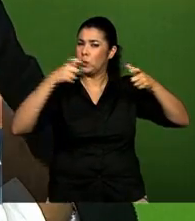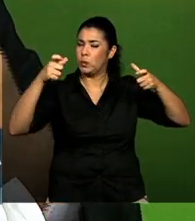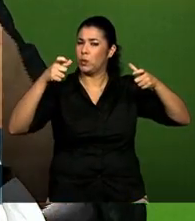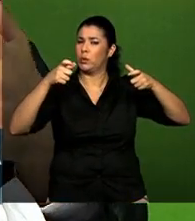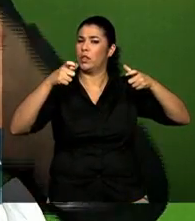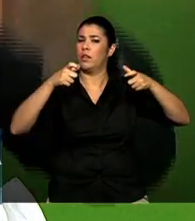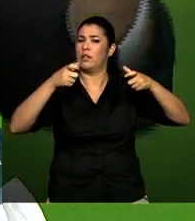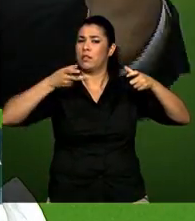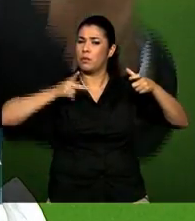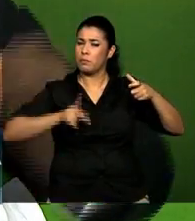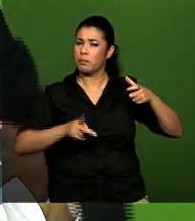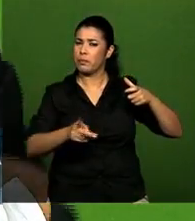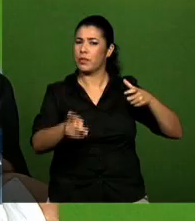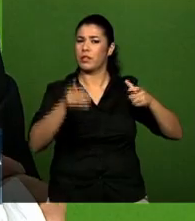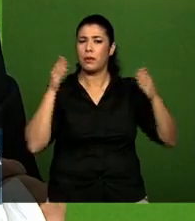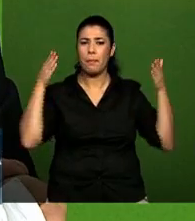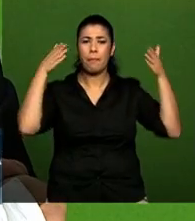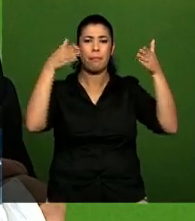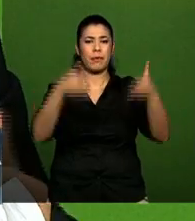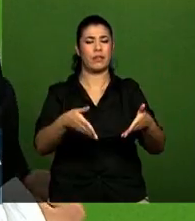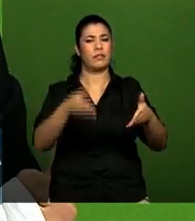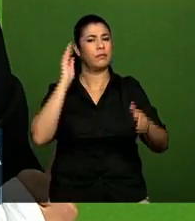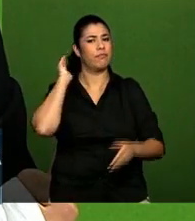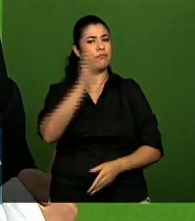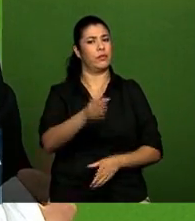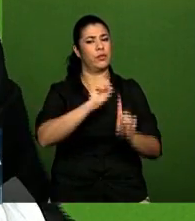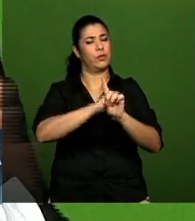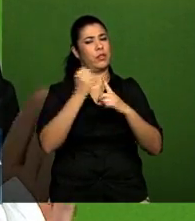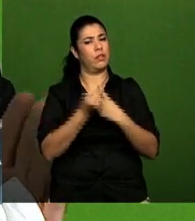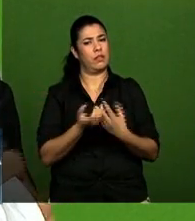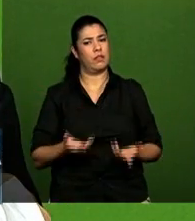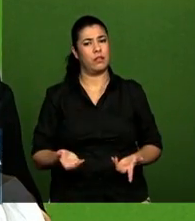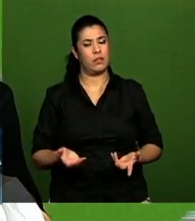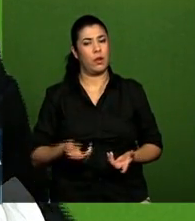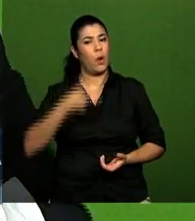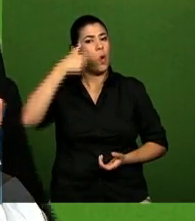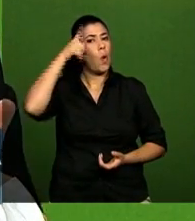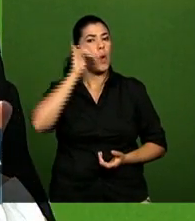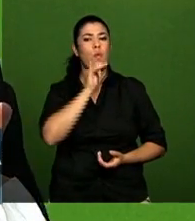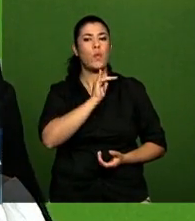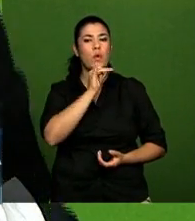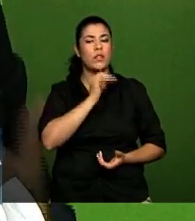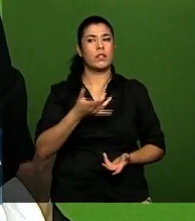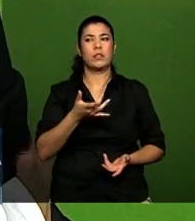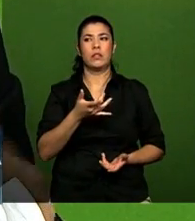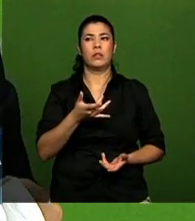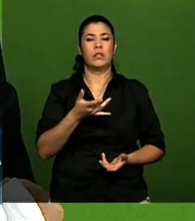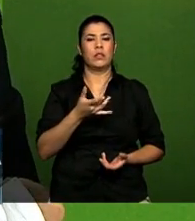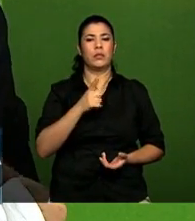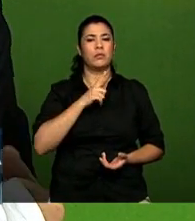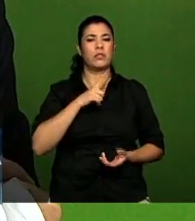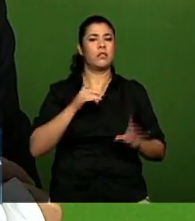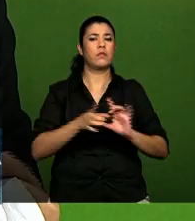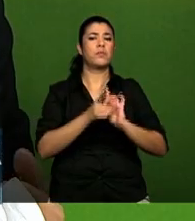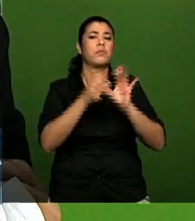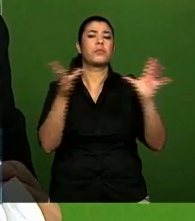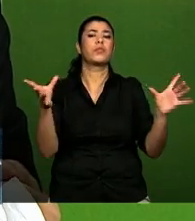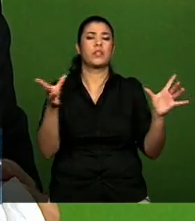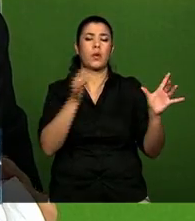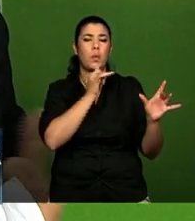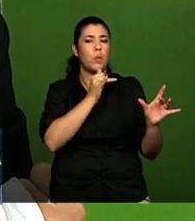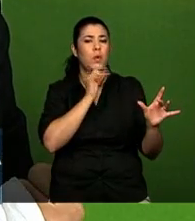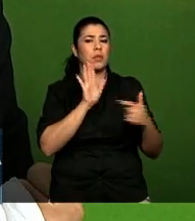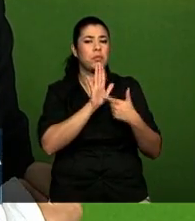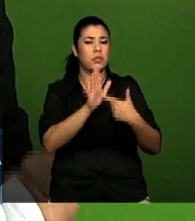processo de participação direta da sociedade ontem eu do isso como ex exemplo importante dessa disposição desse